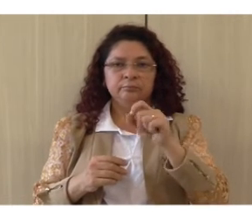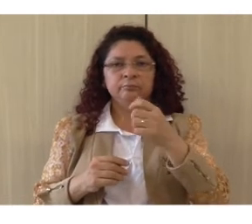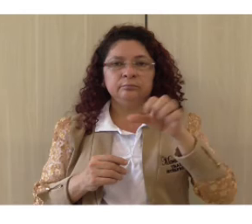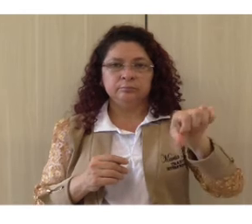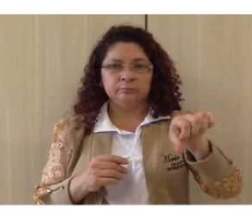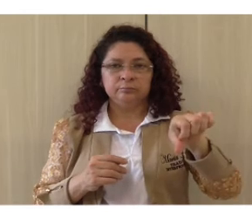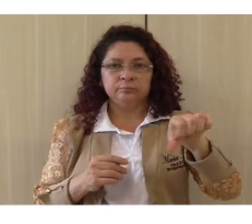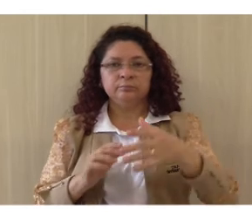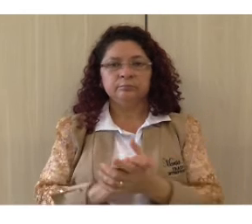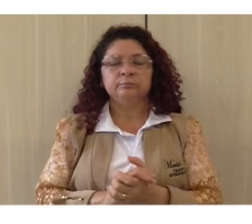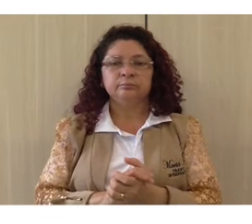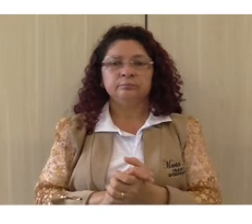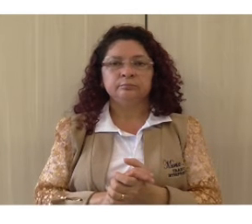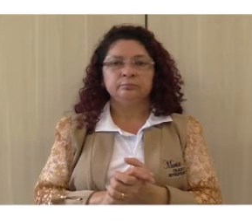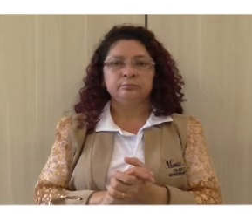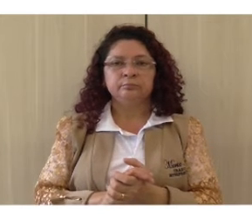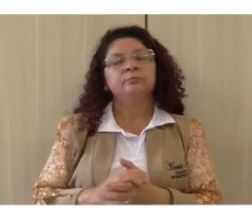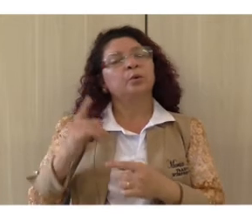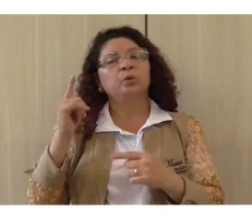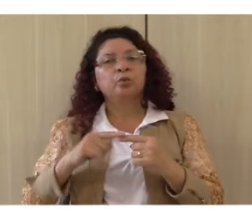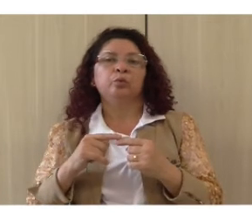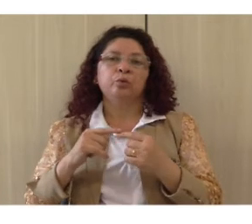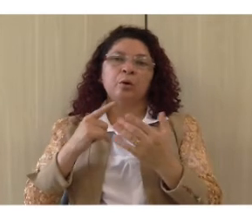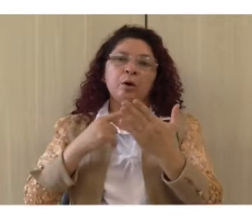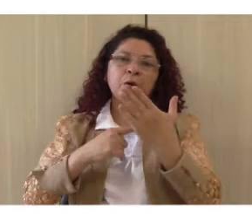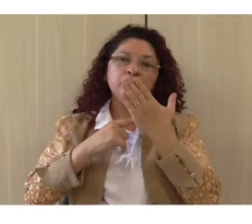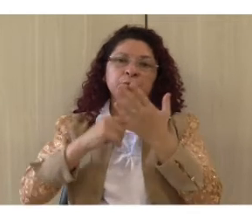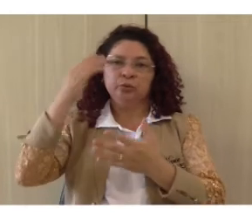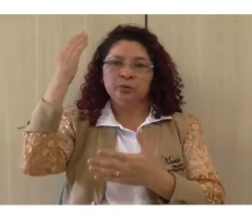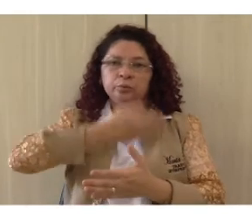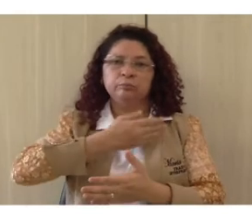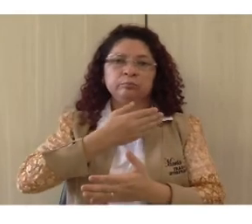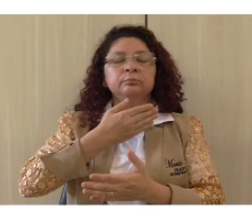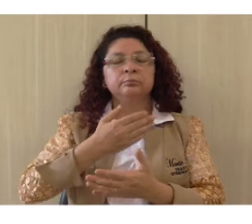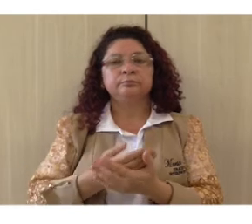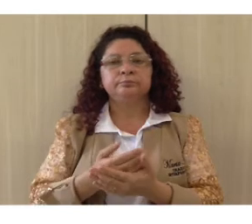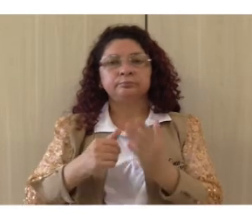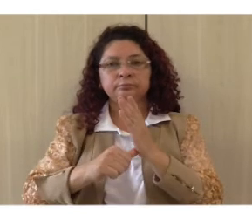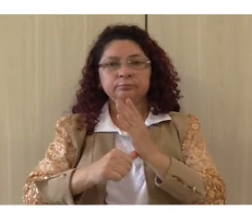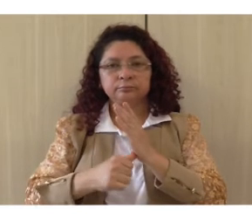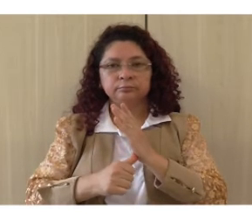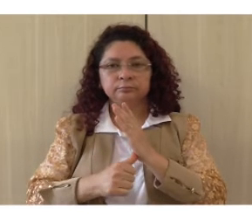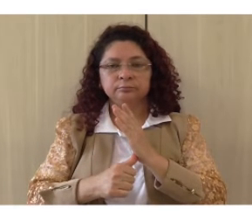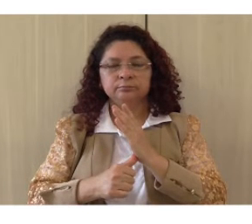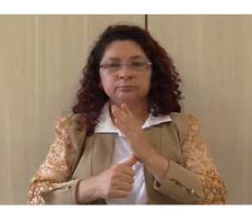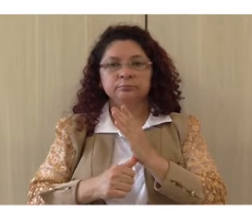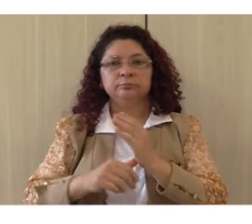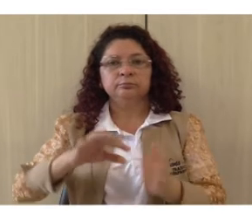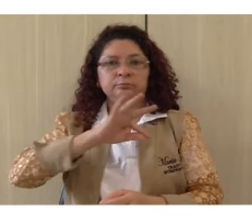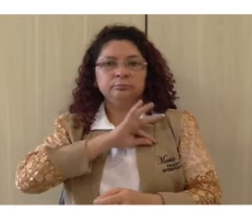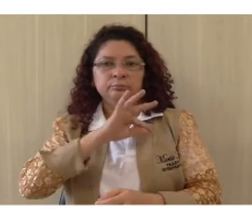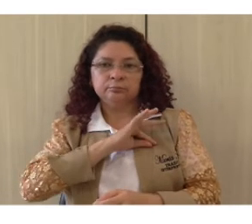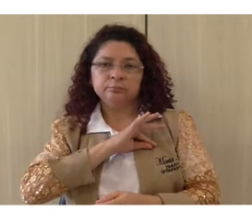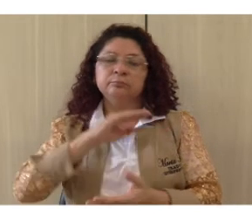6.2.2.9. São considerados documentos de identificação oficial: carteiras expedidas pelos comandos militares,